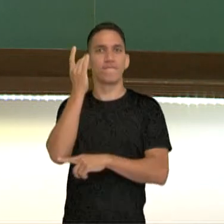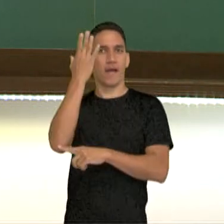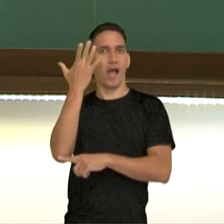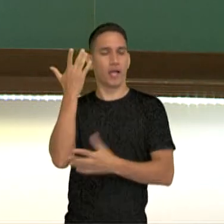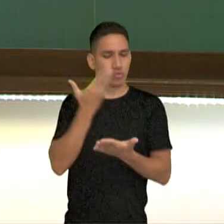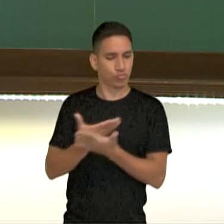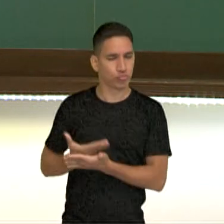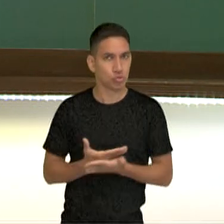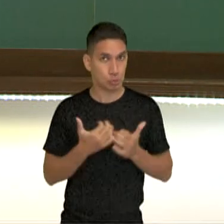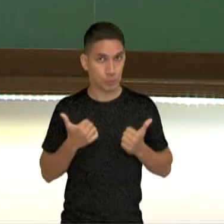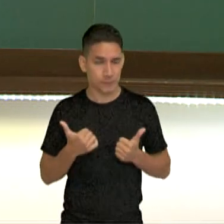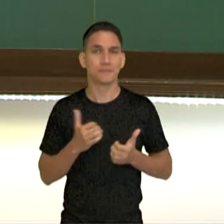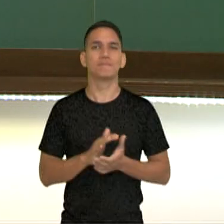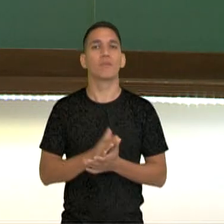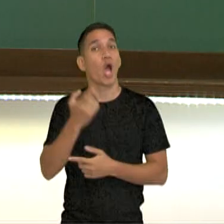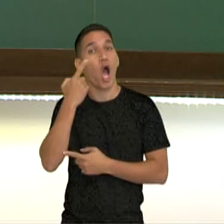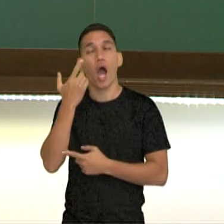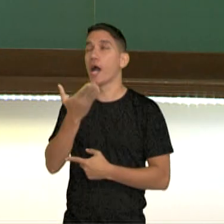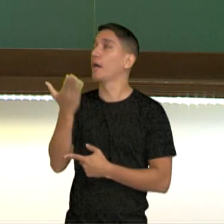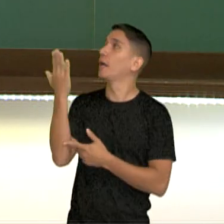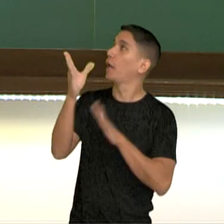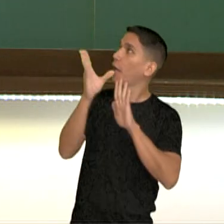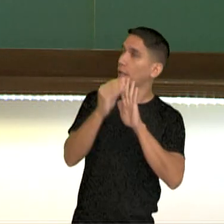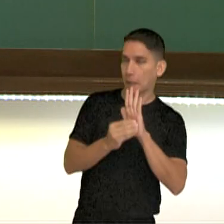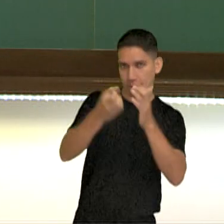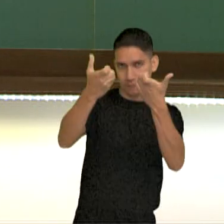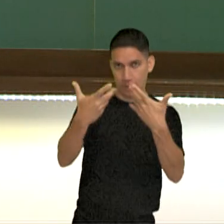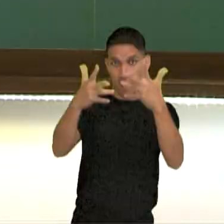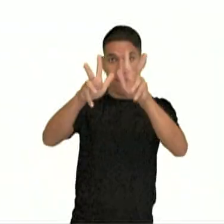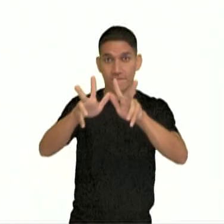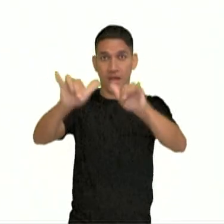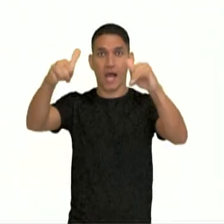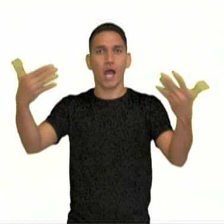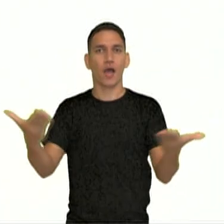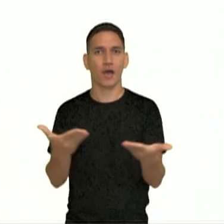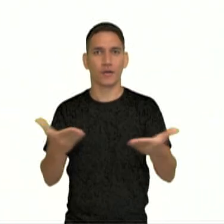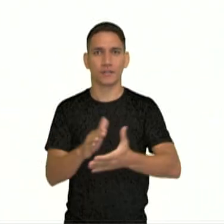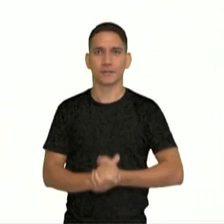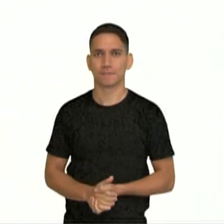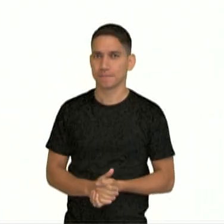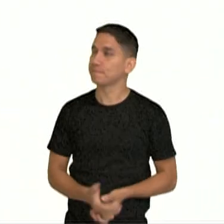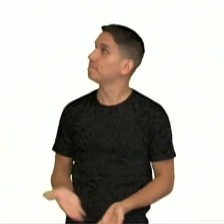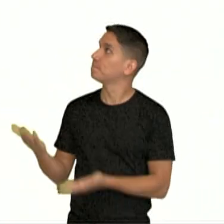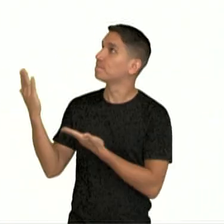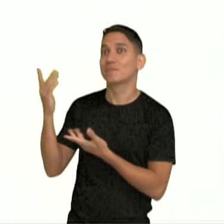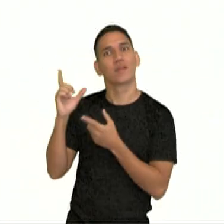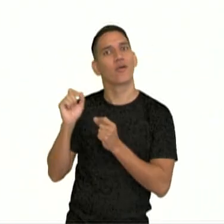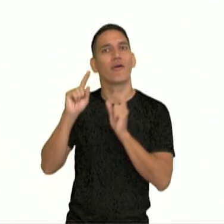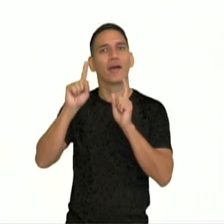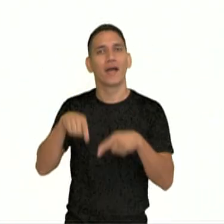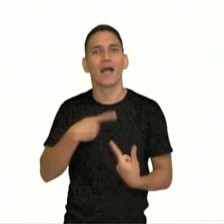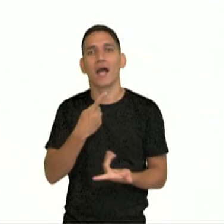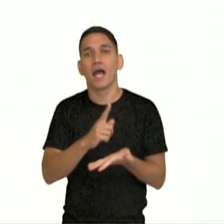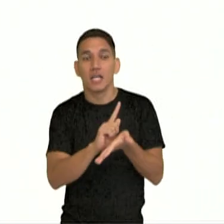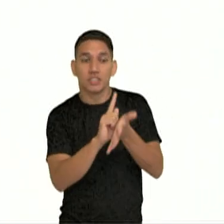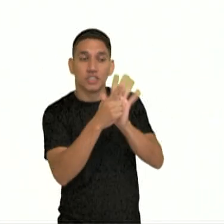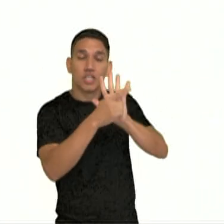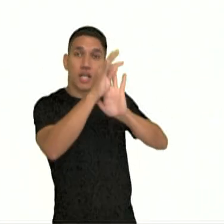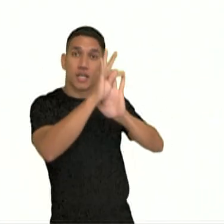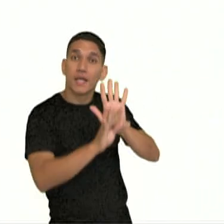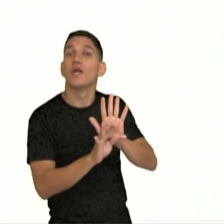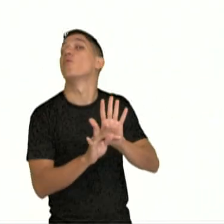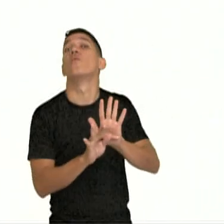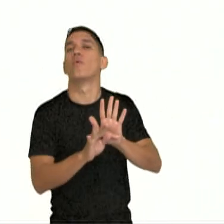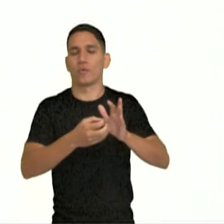Tudo bem? Olha o conteúdo que nós vamos trabalhar hoje. O gênero textual